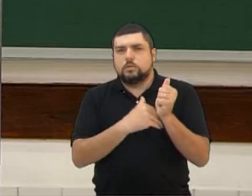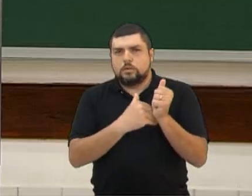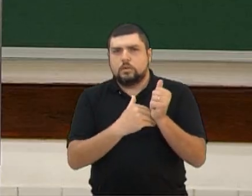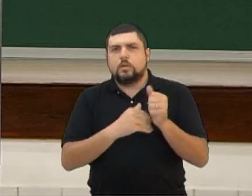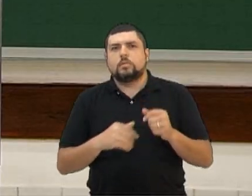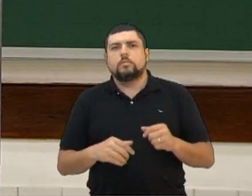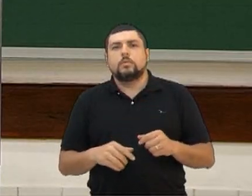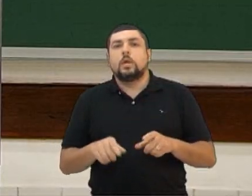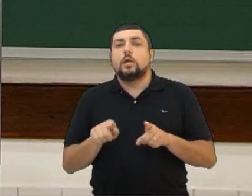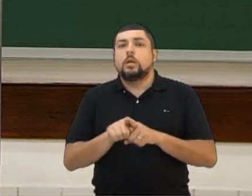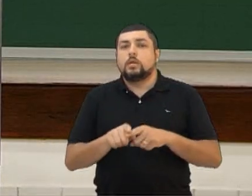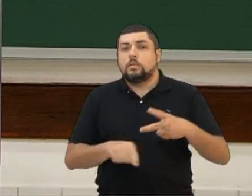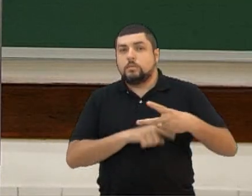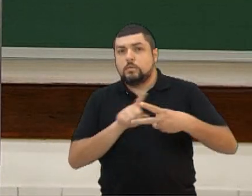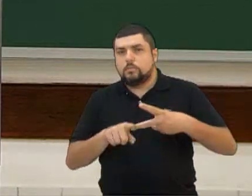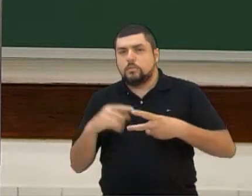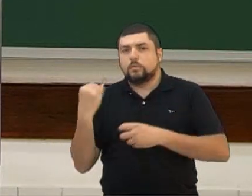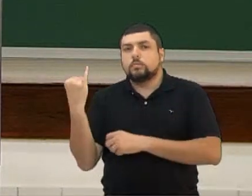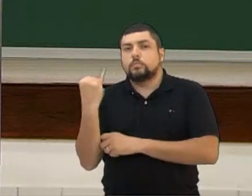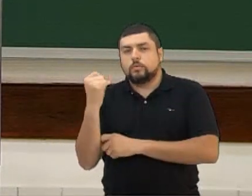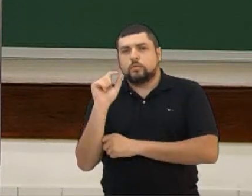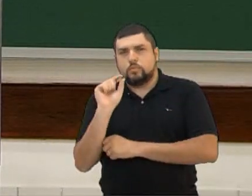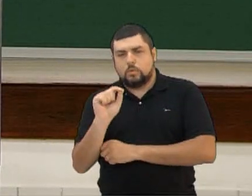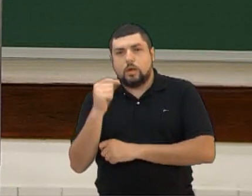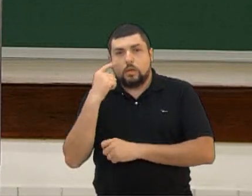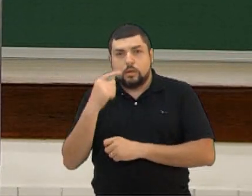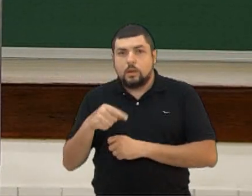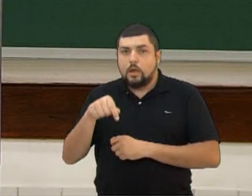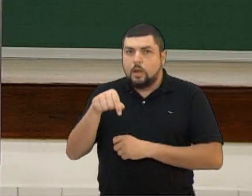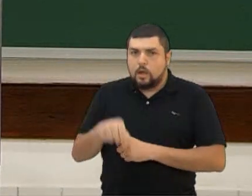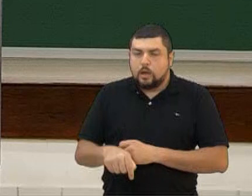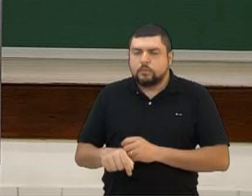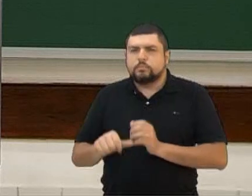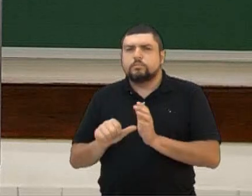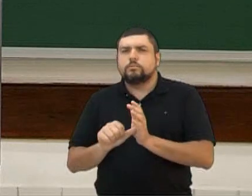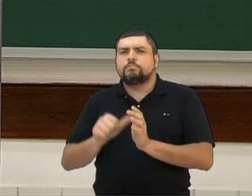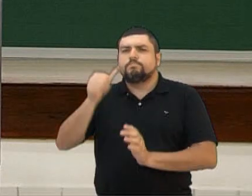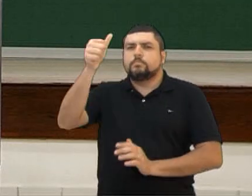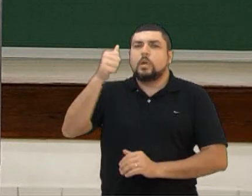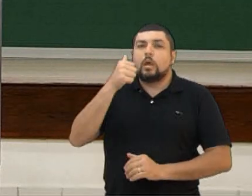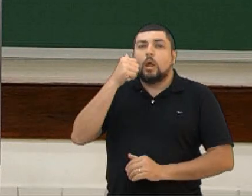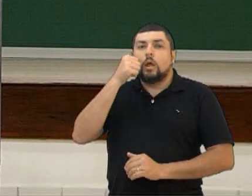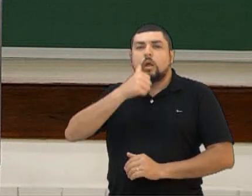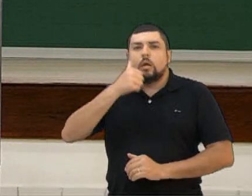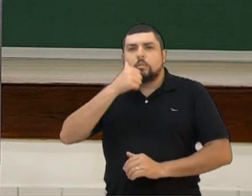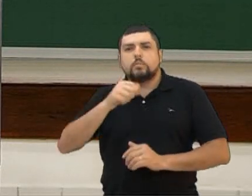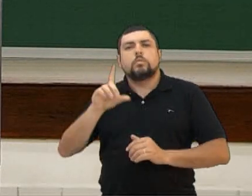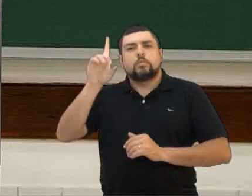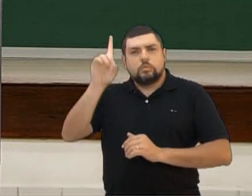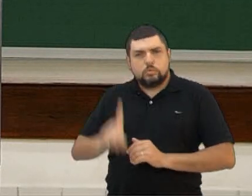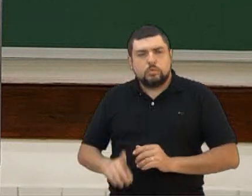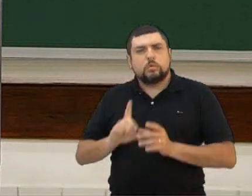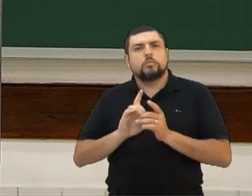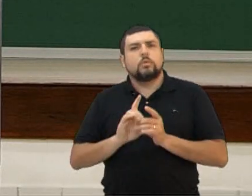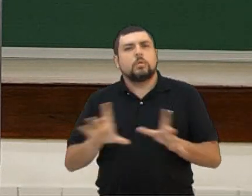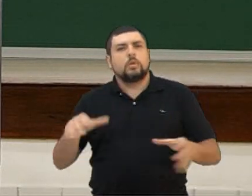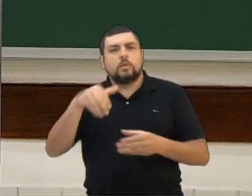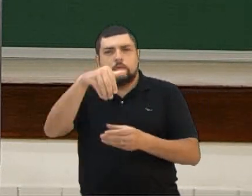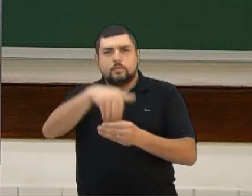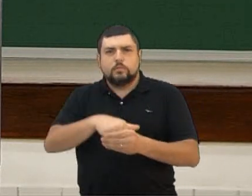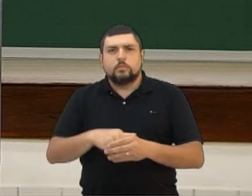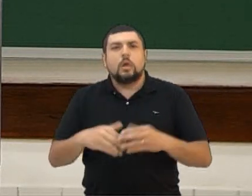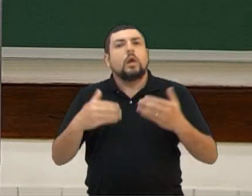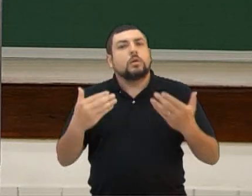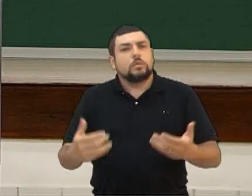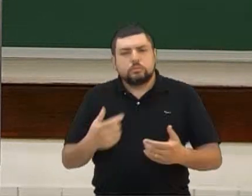que é bastante importante é que aqui é que as mulheres passam a votar. Então, vejam, há menos de 100 anos